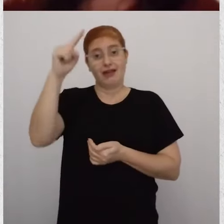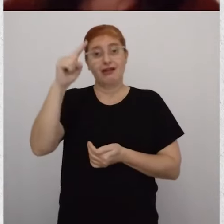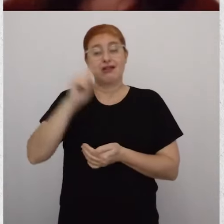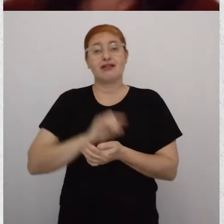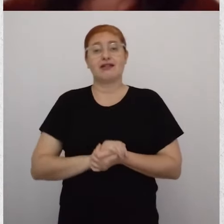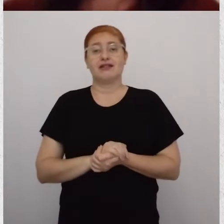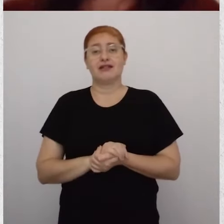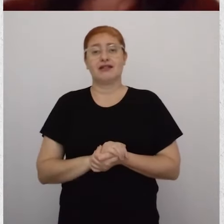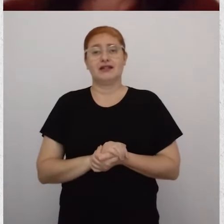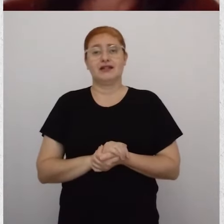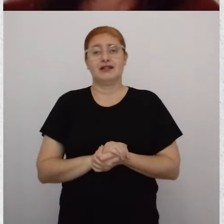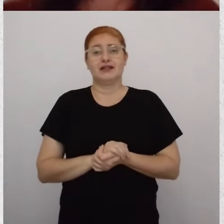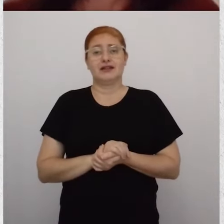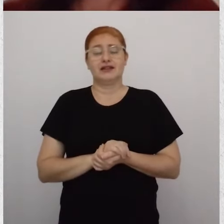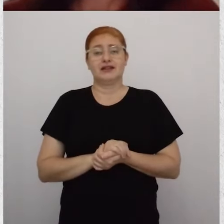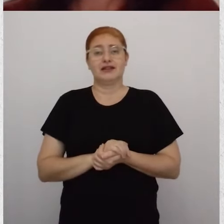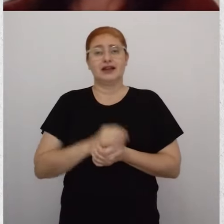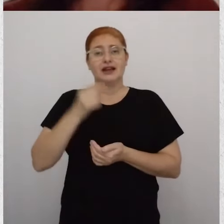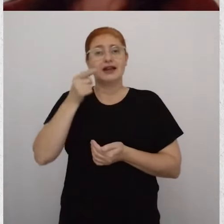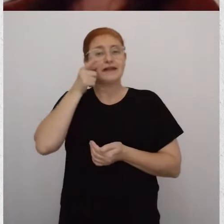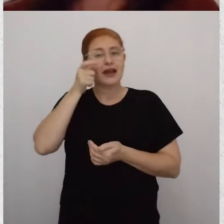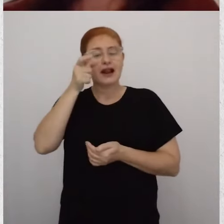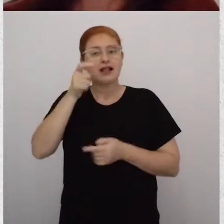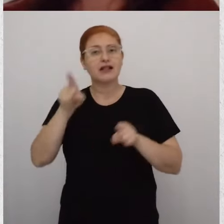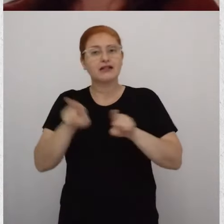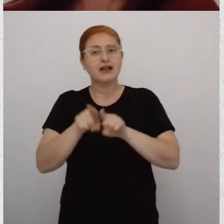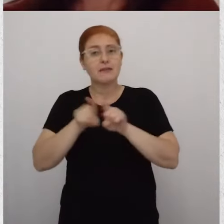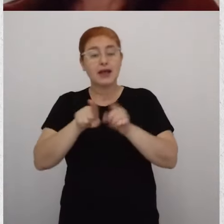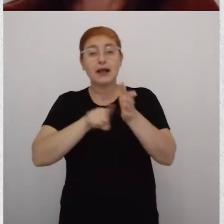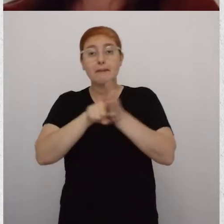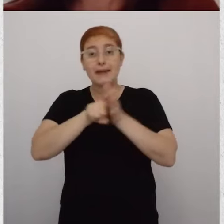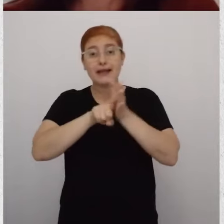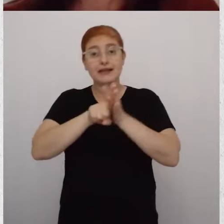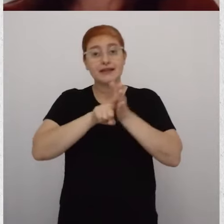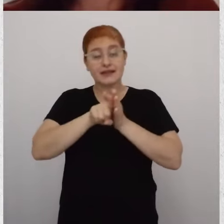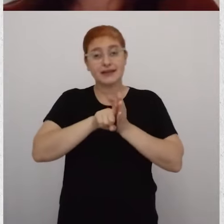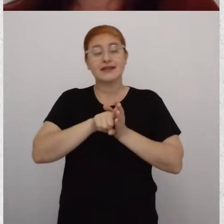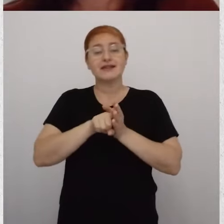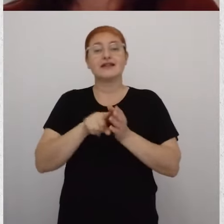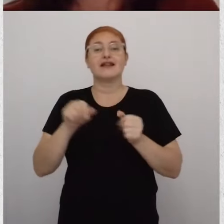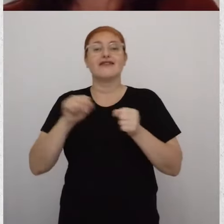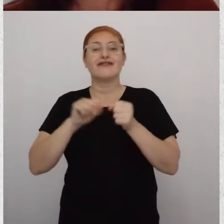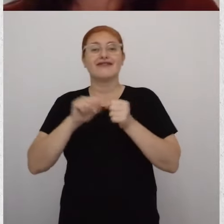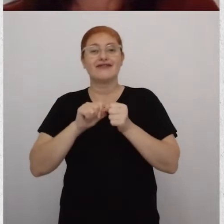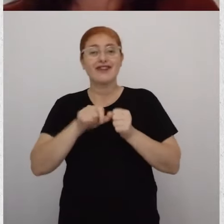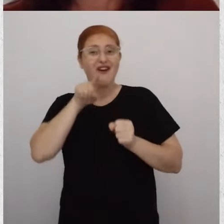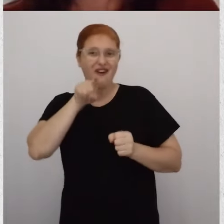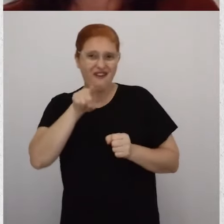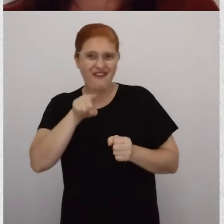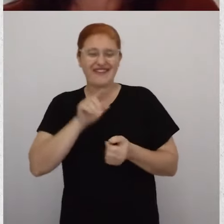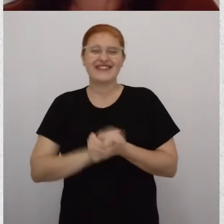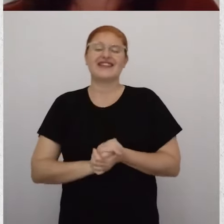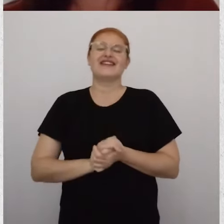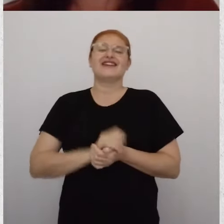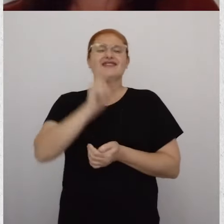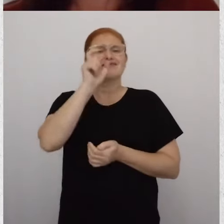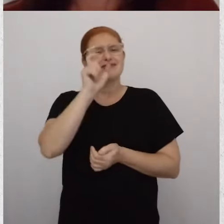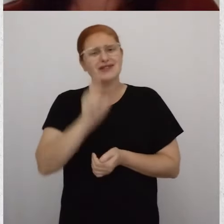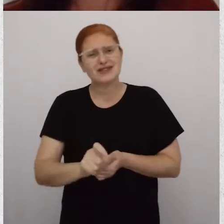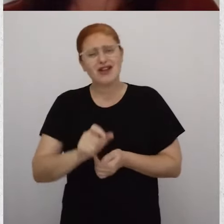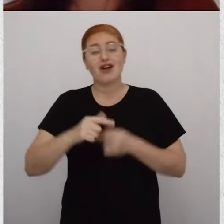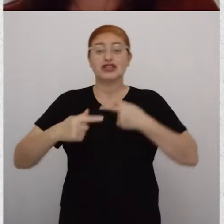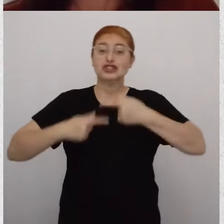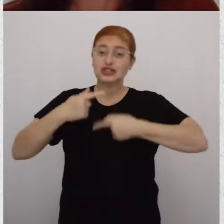ideia, e que é interessante assim que essa pesquisa tenha sido feita por ti, que é uma pessoa de